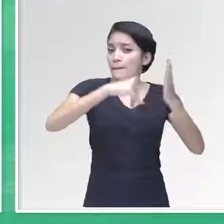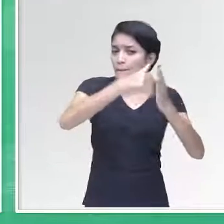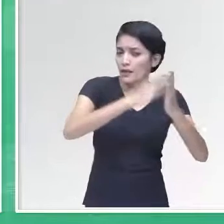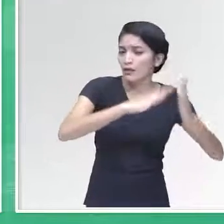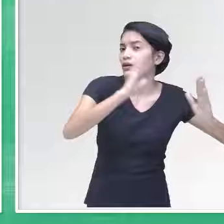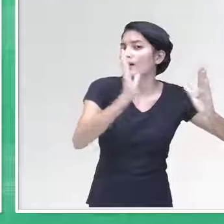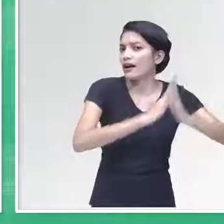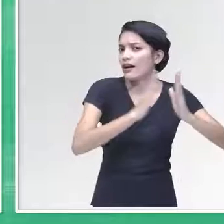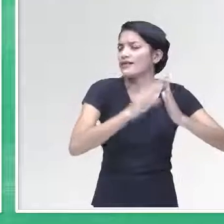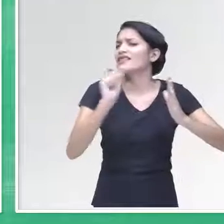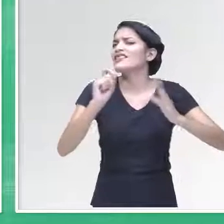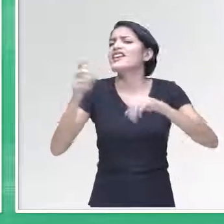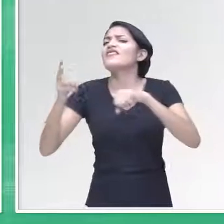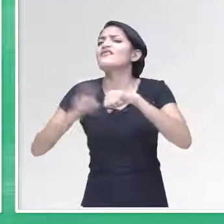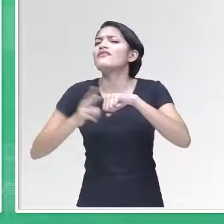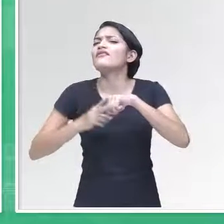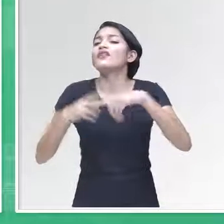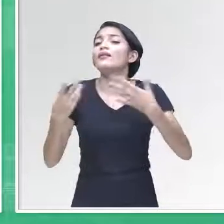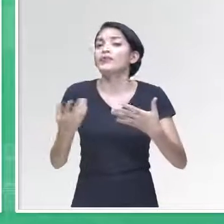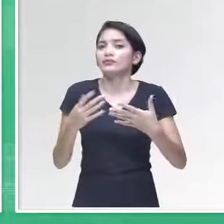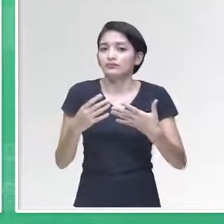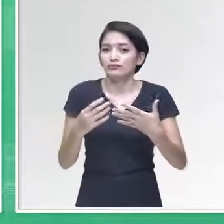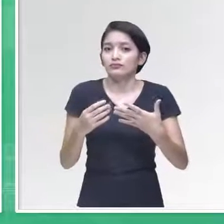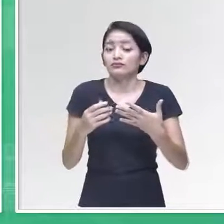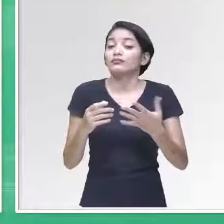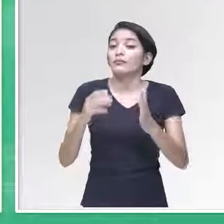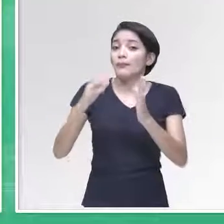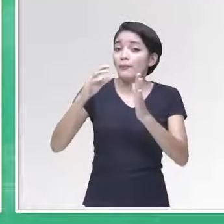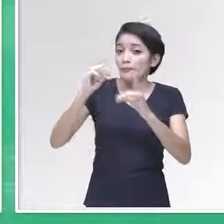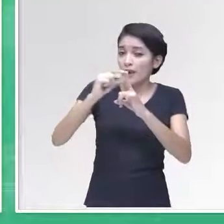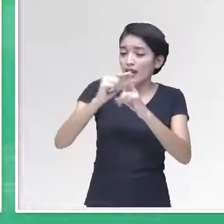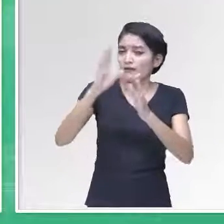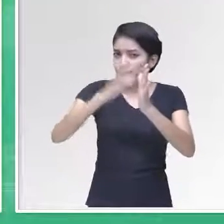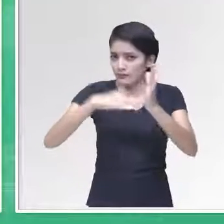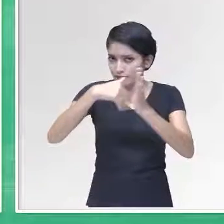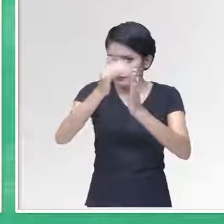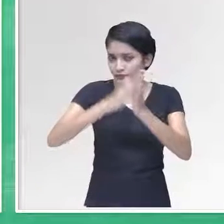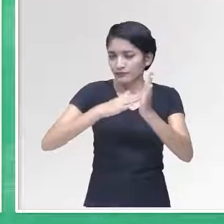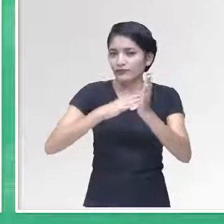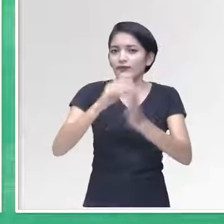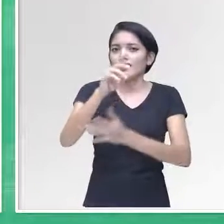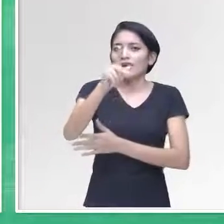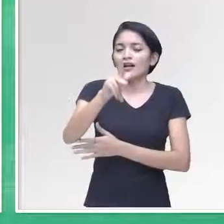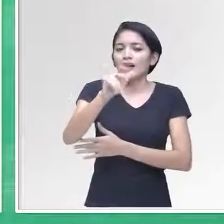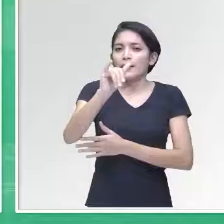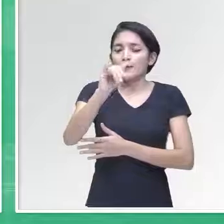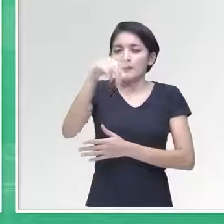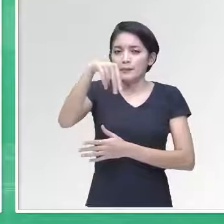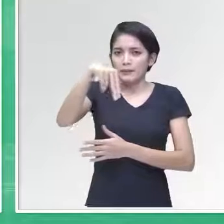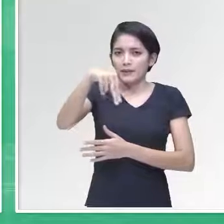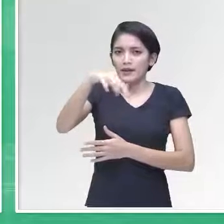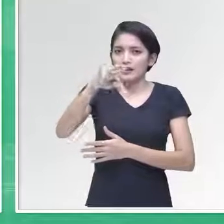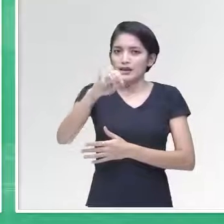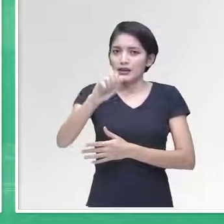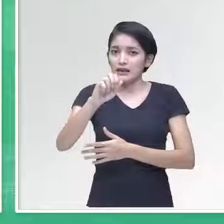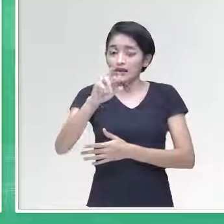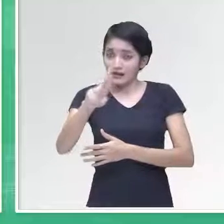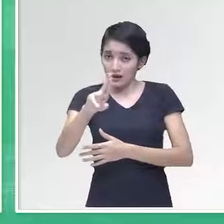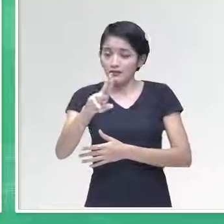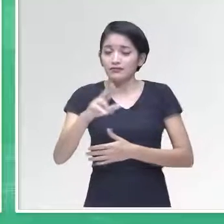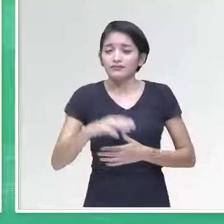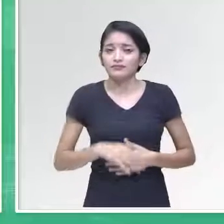é o verbo nessa frase aí? O pintou, né? Pintar. O verbo ele provocou a